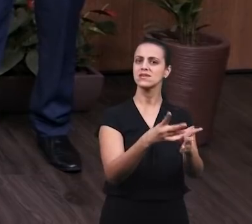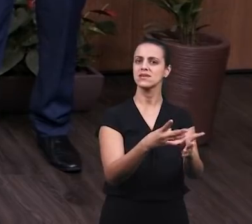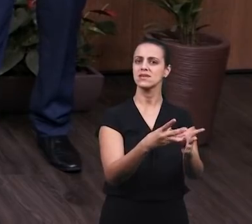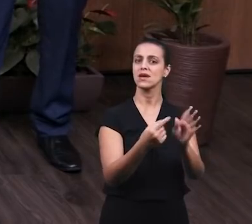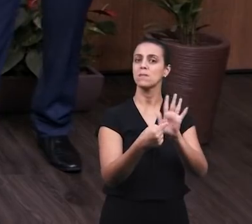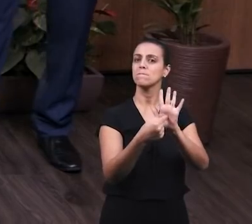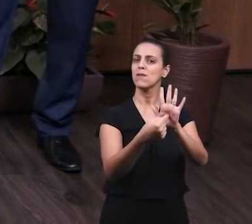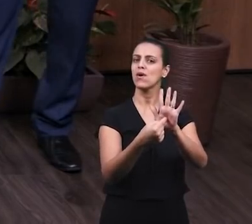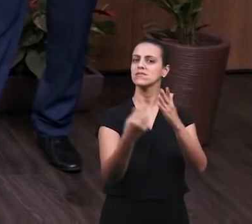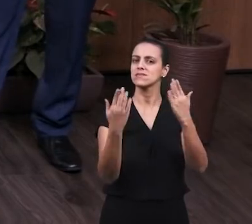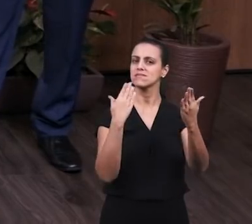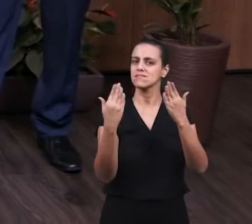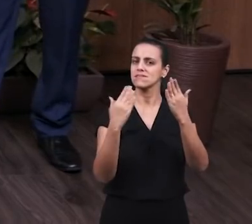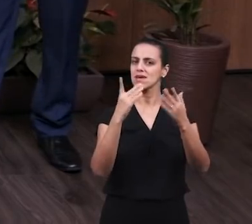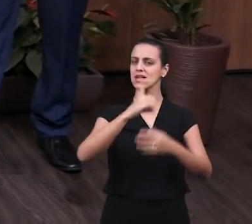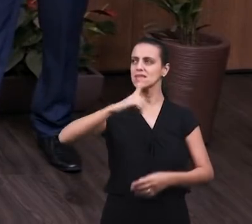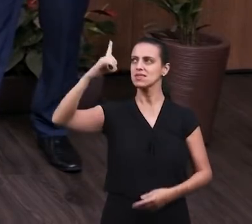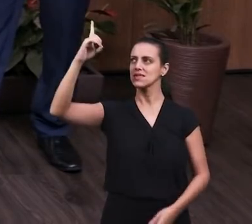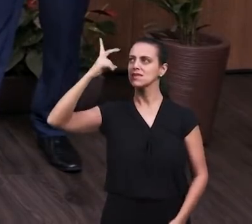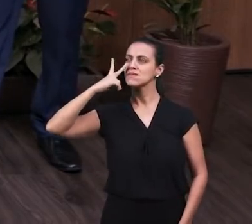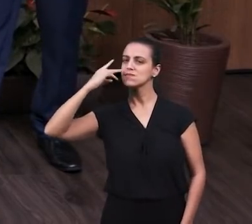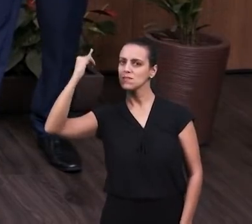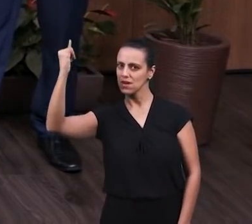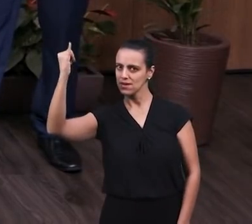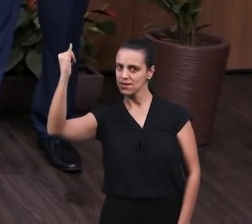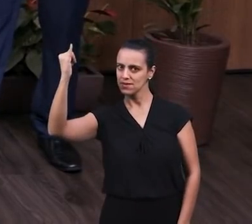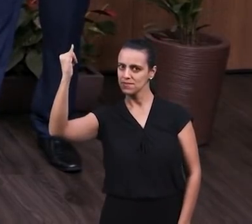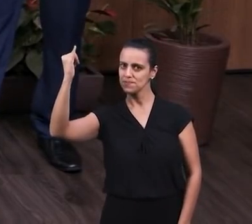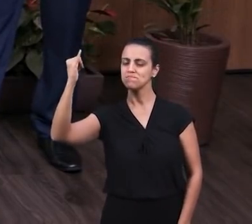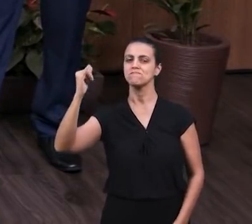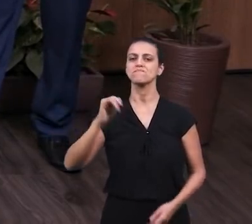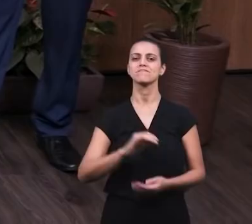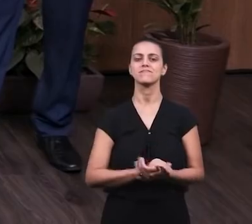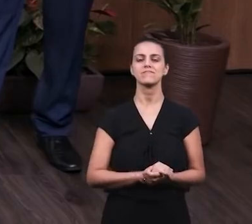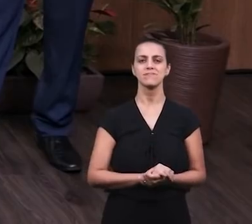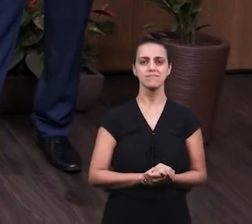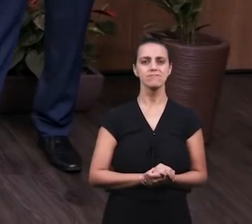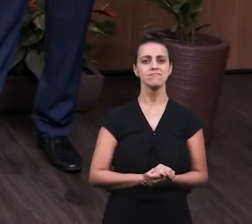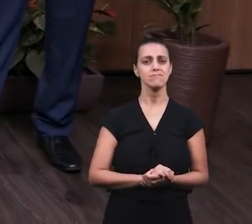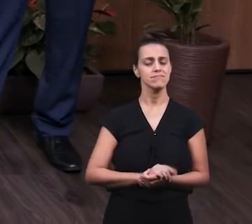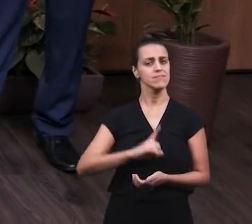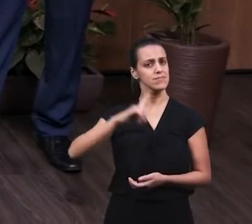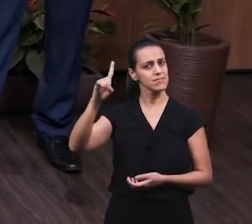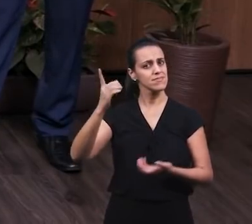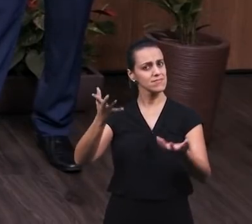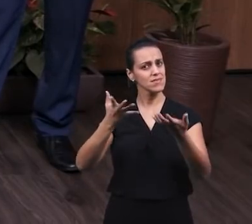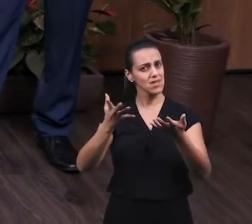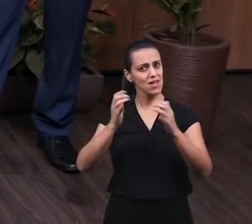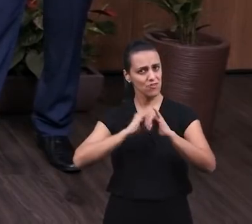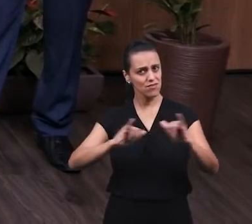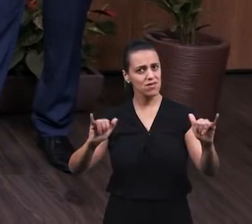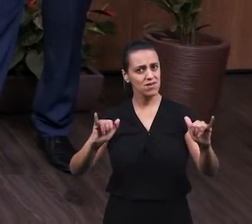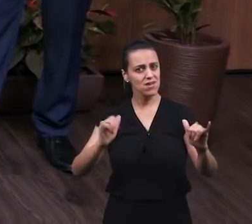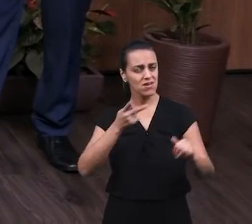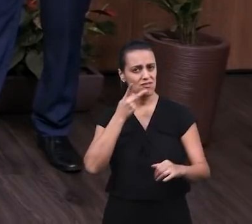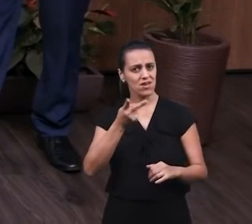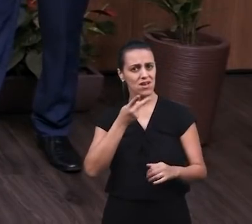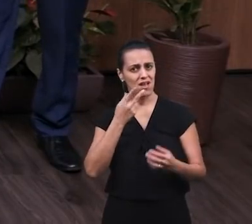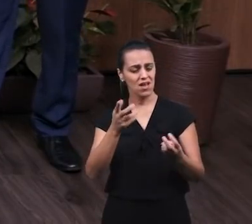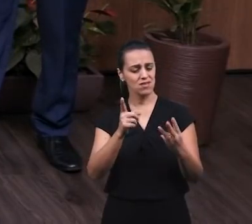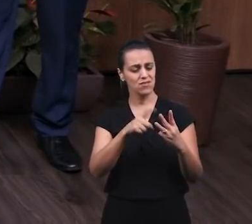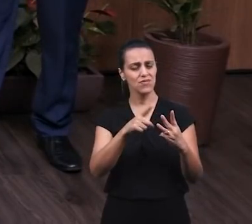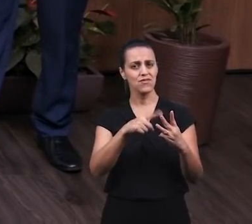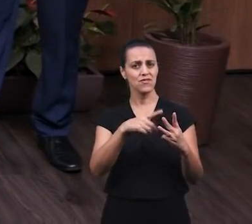figura de Deus Pai. Deus também quer falar e fala ao homem através